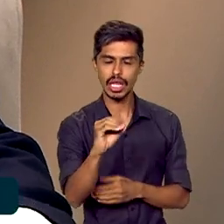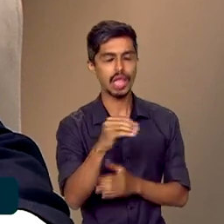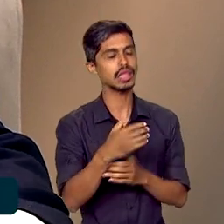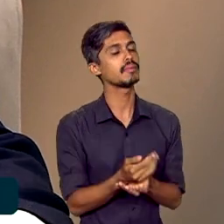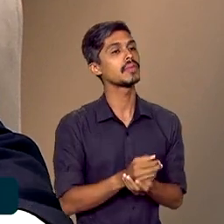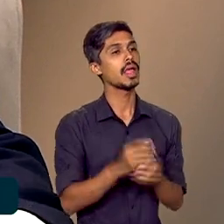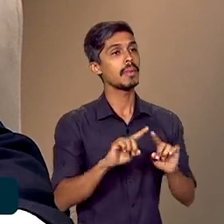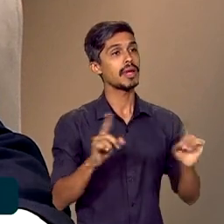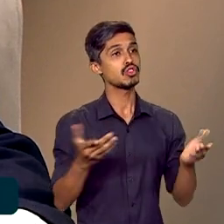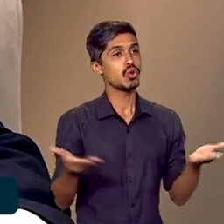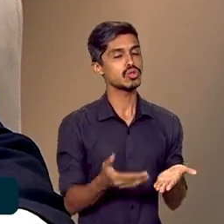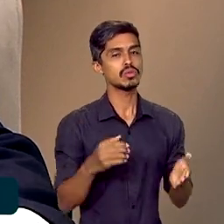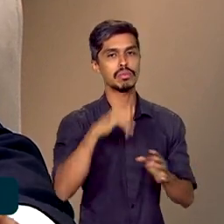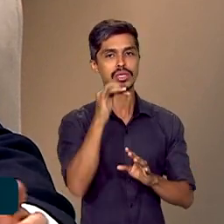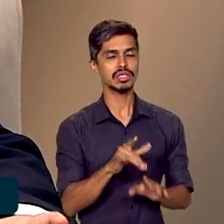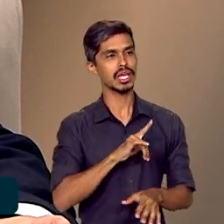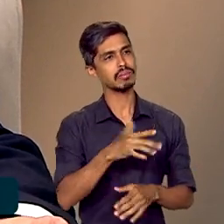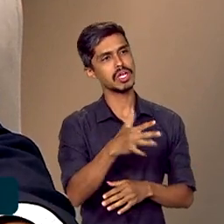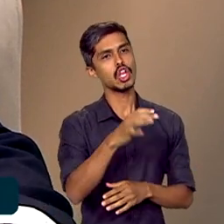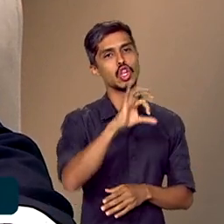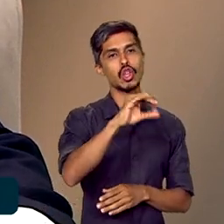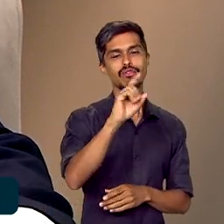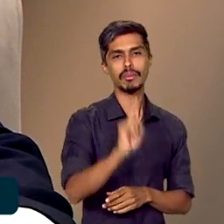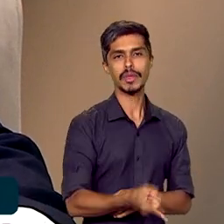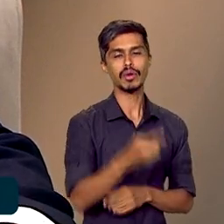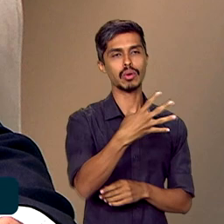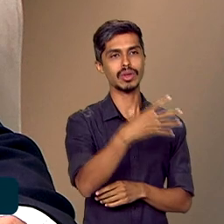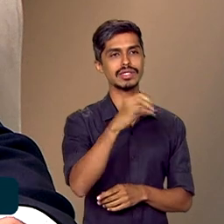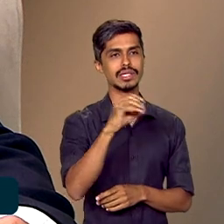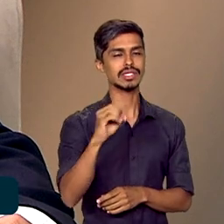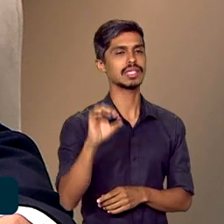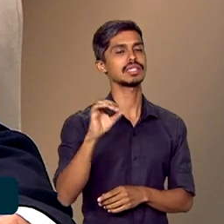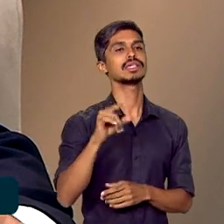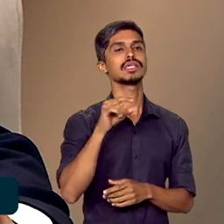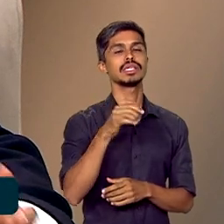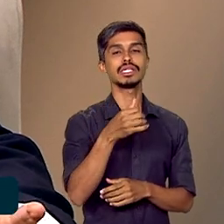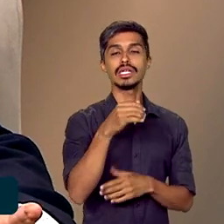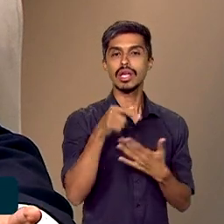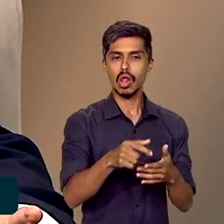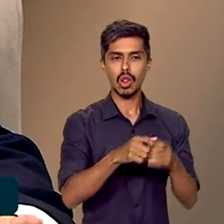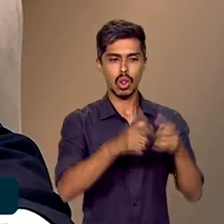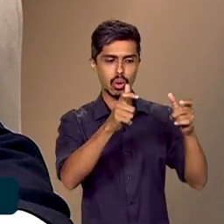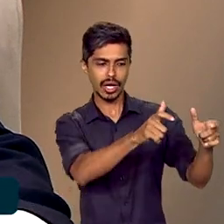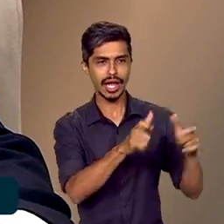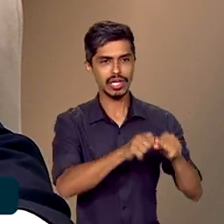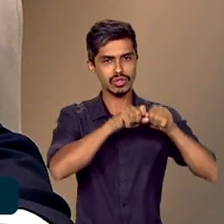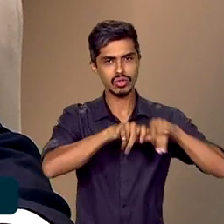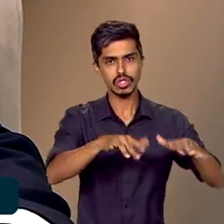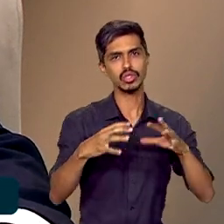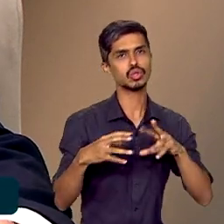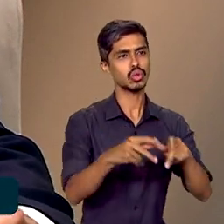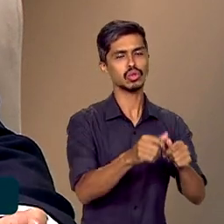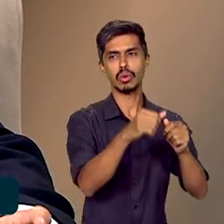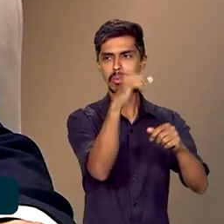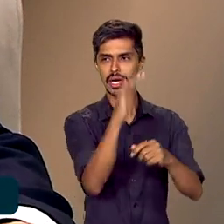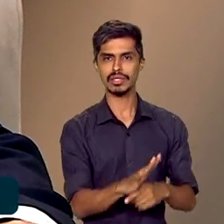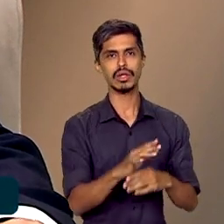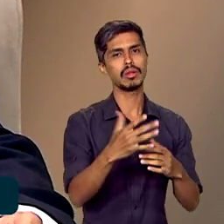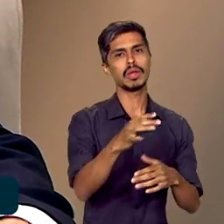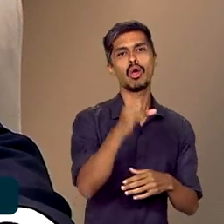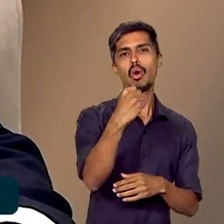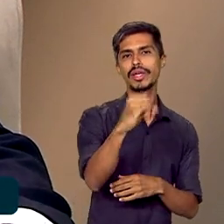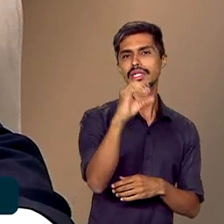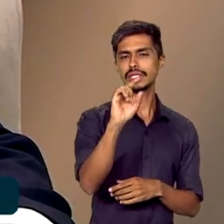Brasil tem em torno de 9.400 assentamentos distribuídos em todo o Brasil, em torno de